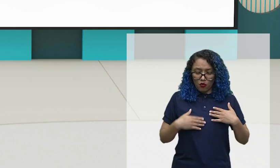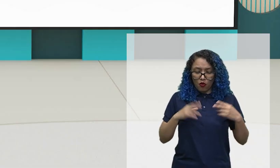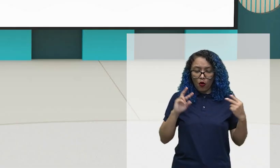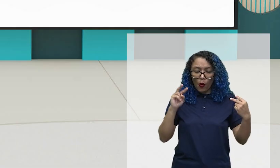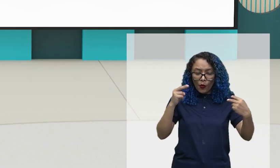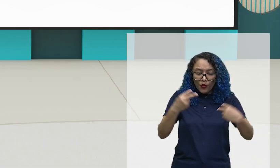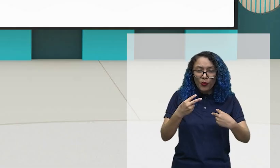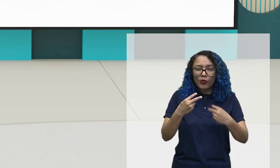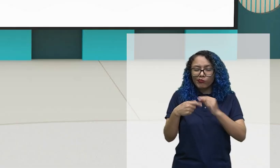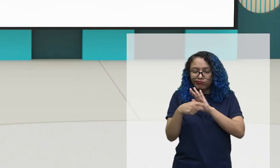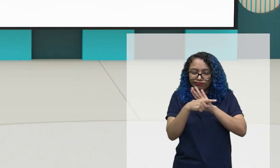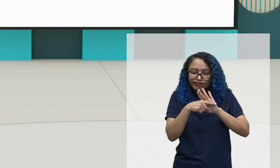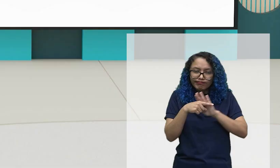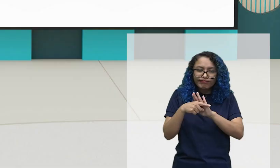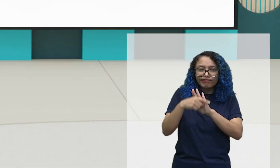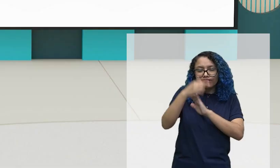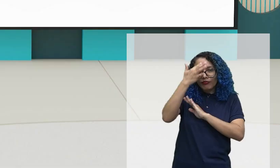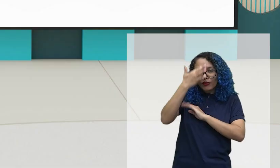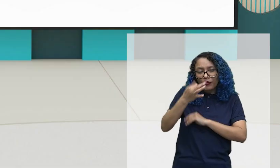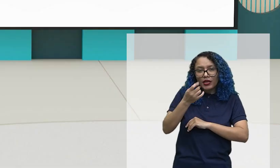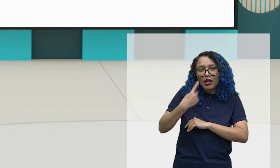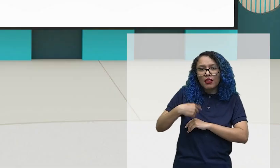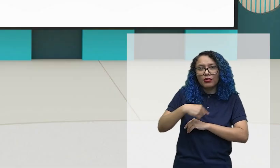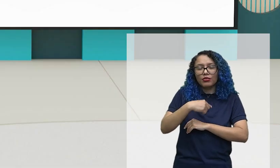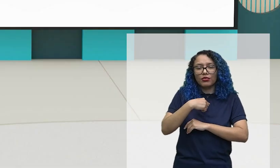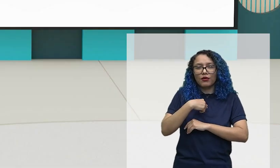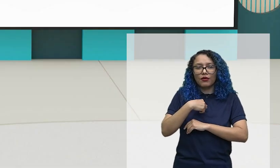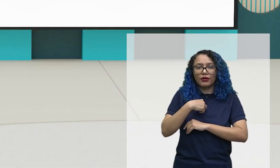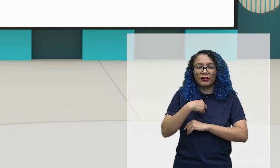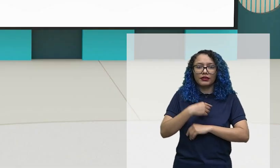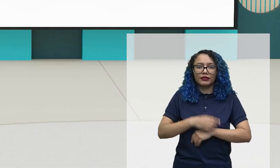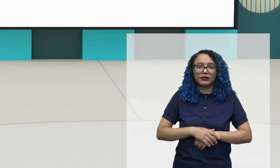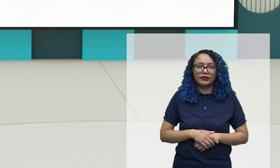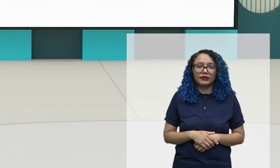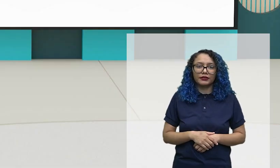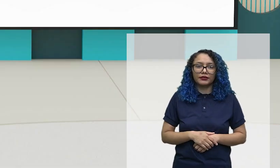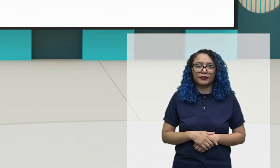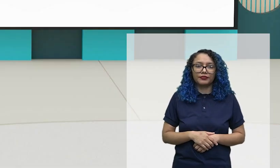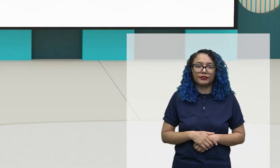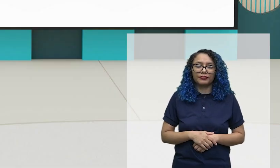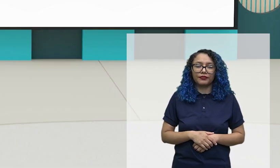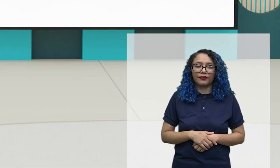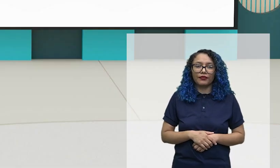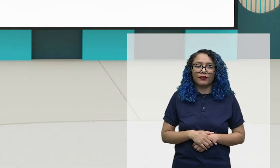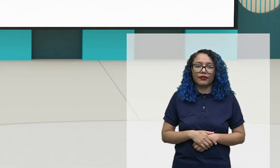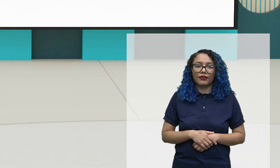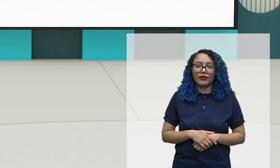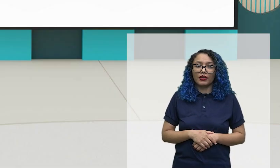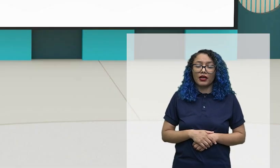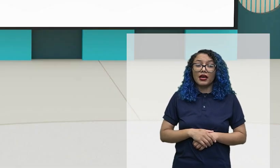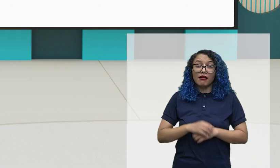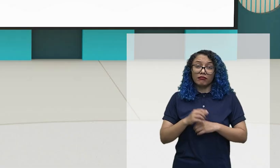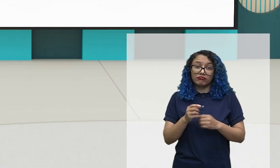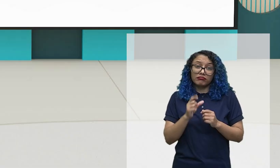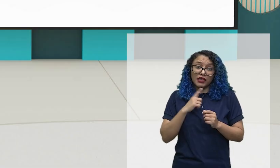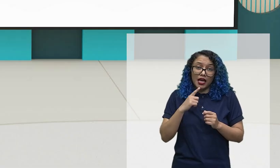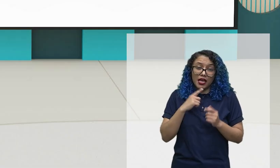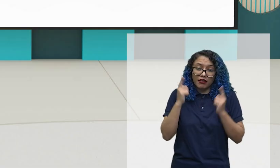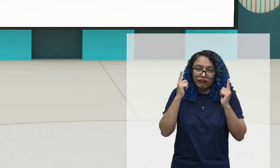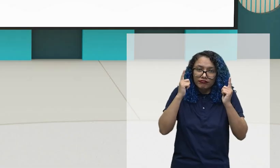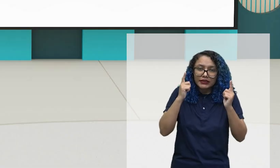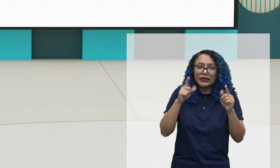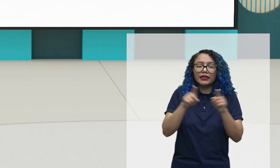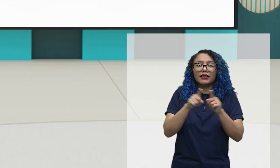conhecer o próprio corpo, de pesquisar e entender que nós estamos trazendo não só um divertimento, mas